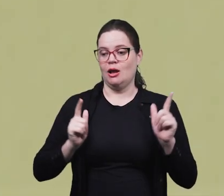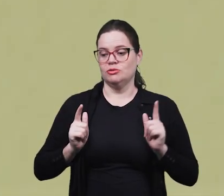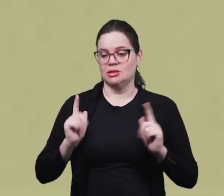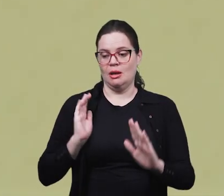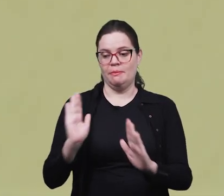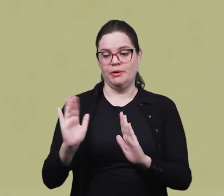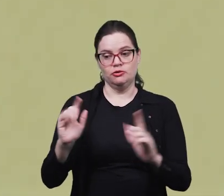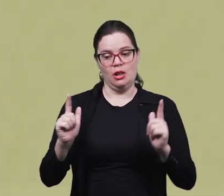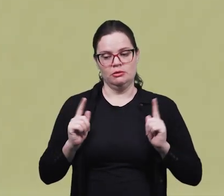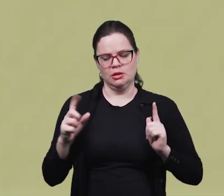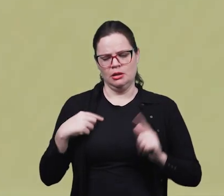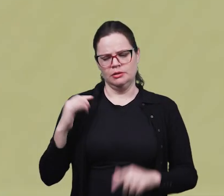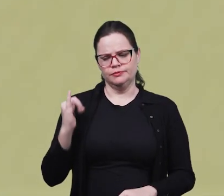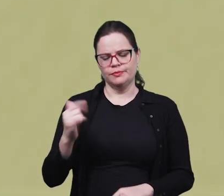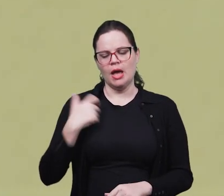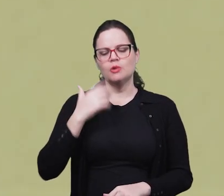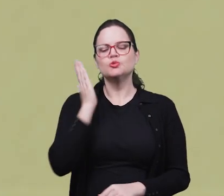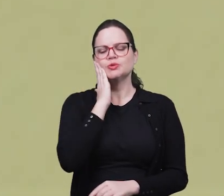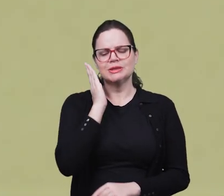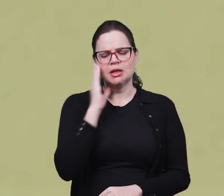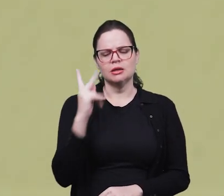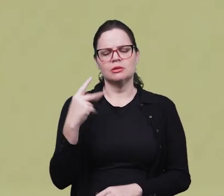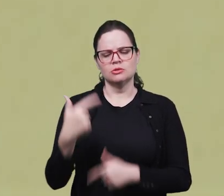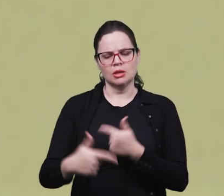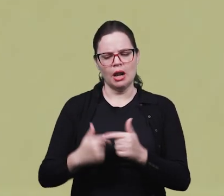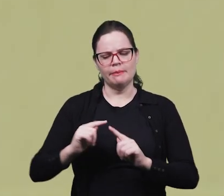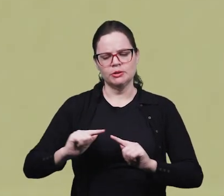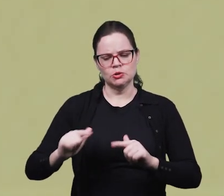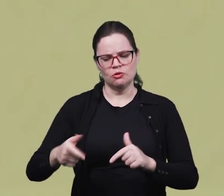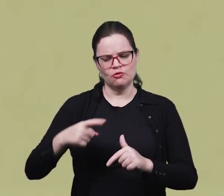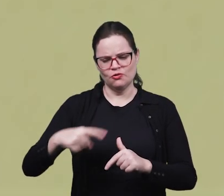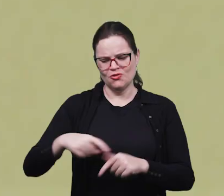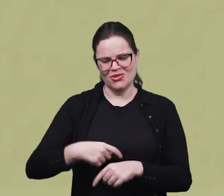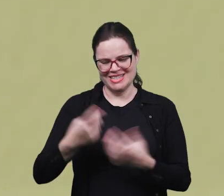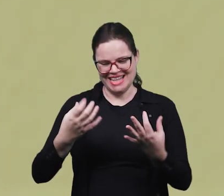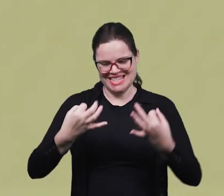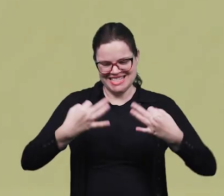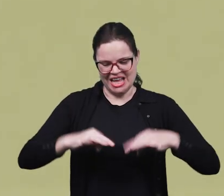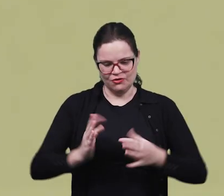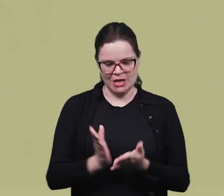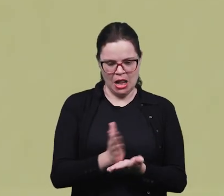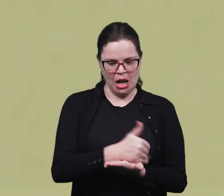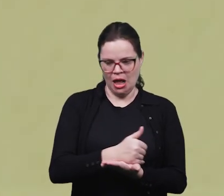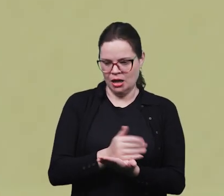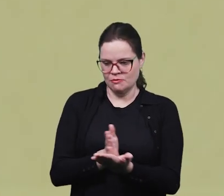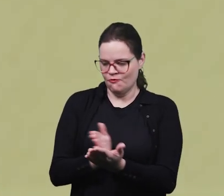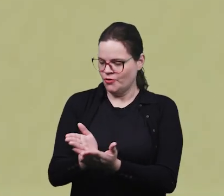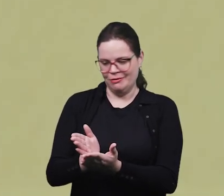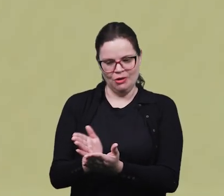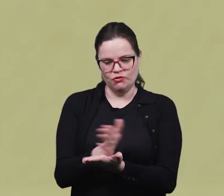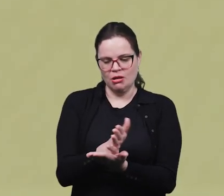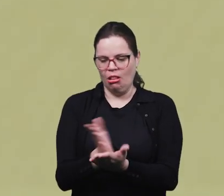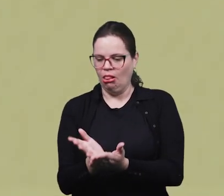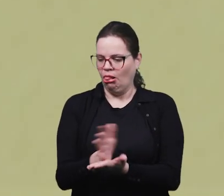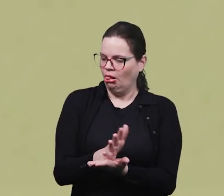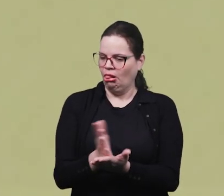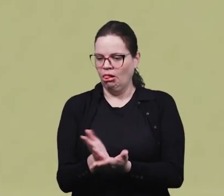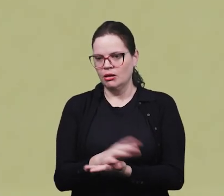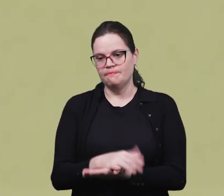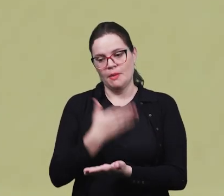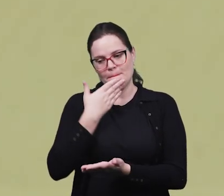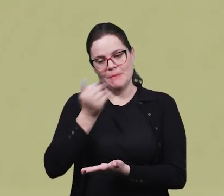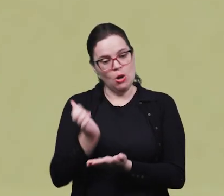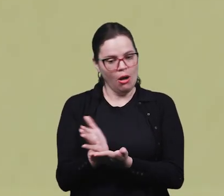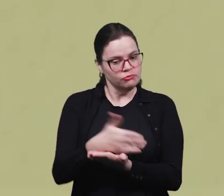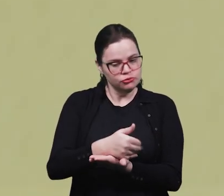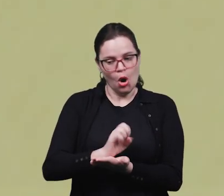de Laodiceia: eu sei das tuas obras, nem és frio, nem és quente. Tomara que foras frio ou quente. Assim, porque